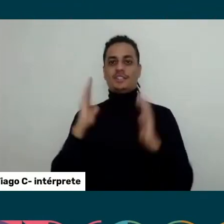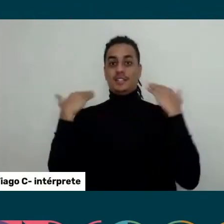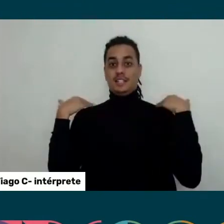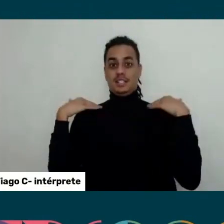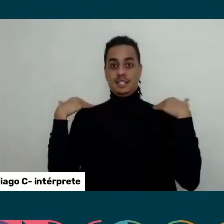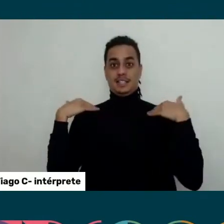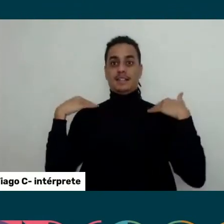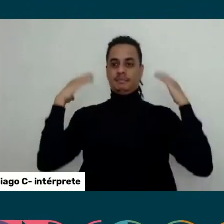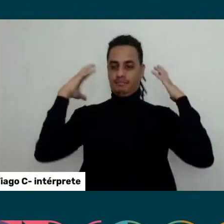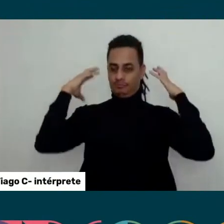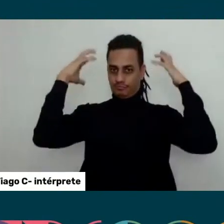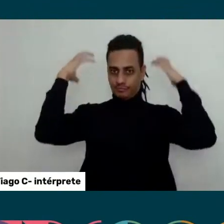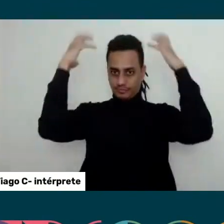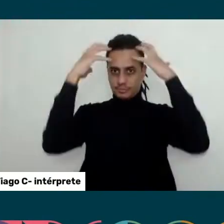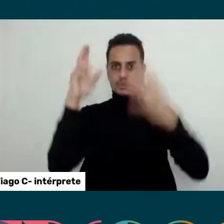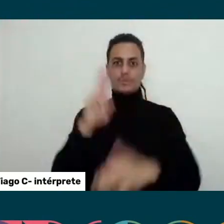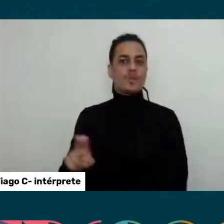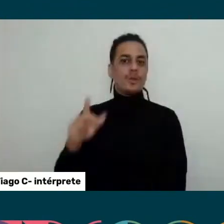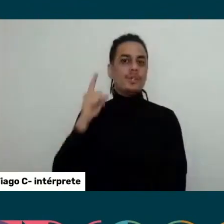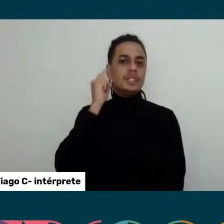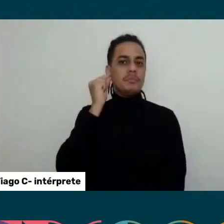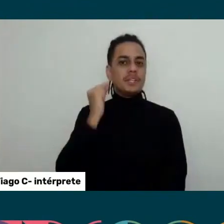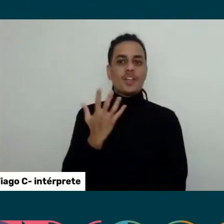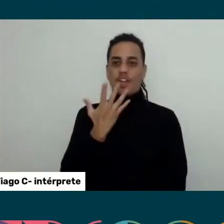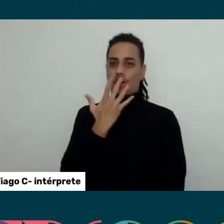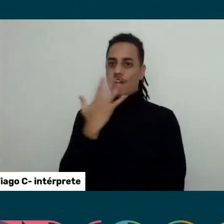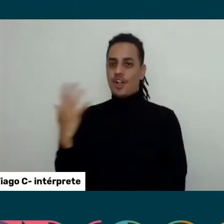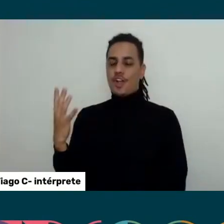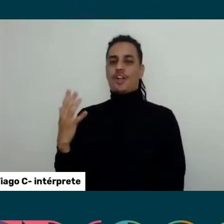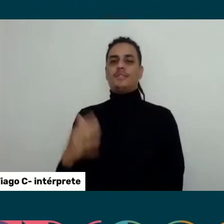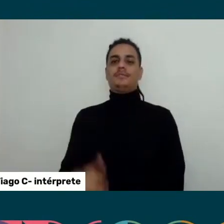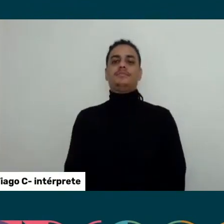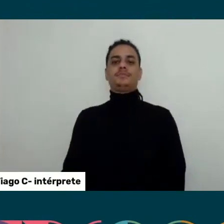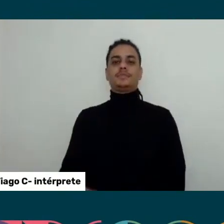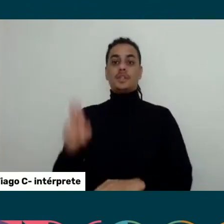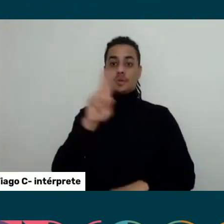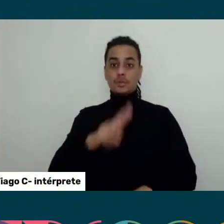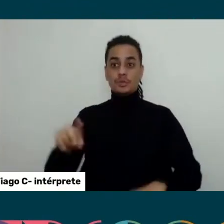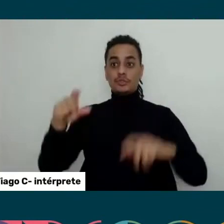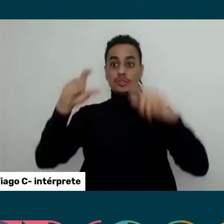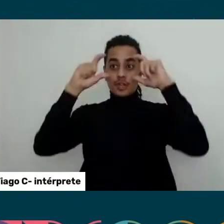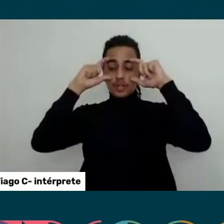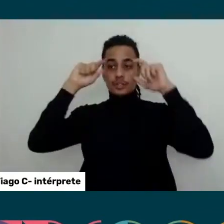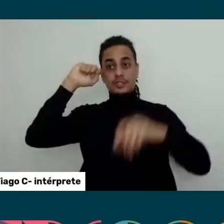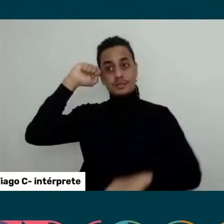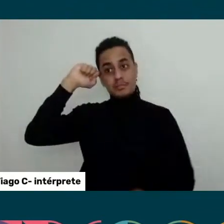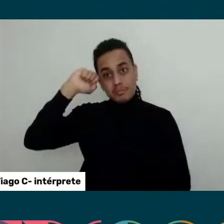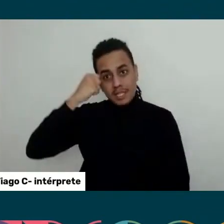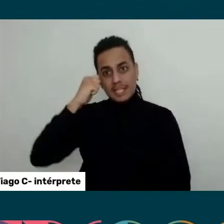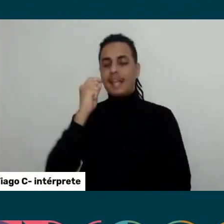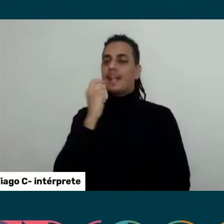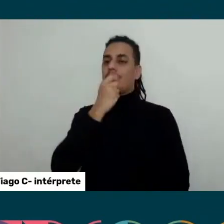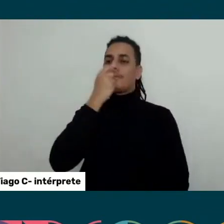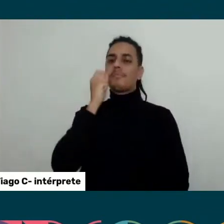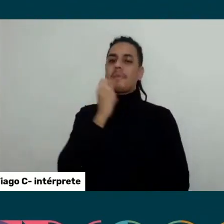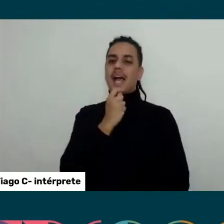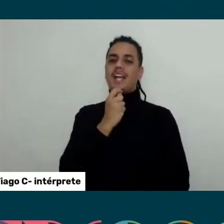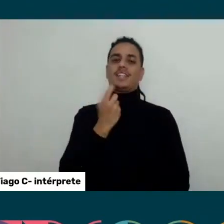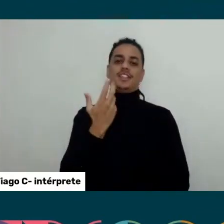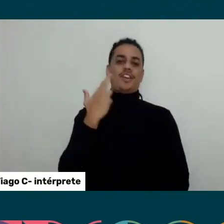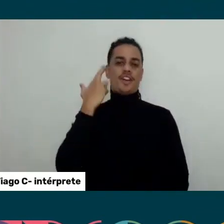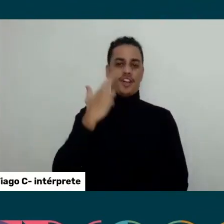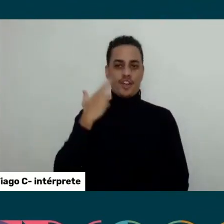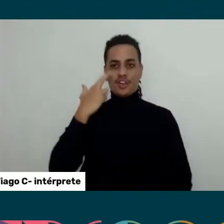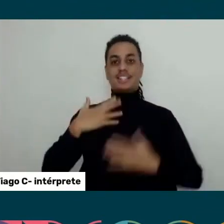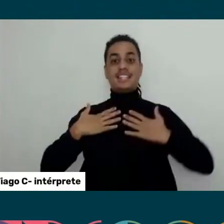bem cheio. Eu estou usando brincos coloridos e grandes, eu estou com óculos preto, com batom rosa. Estou com a camisa